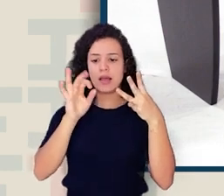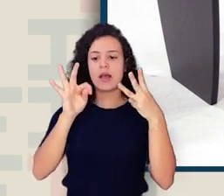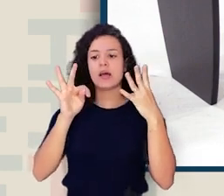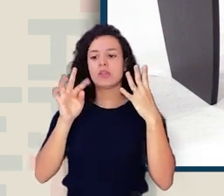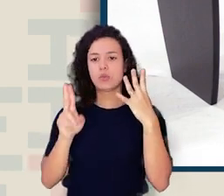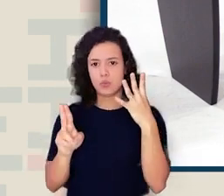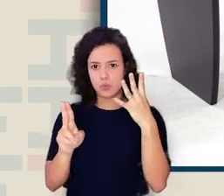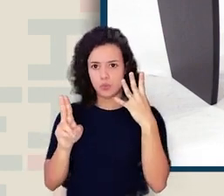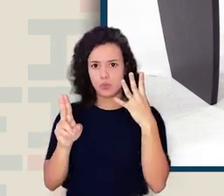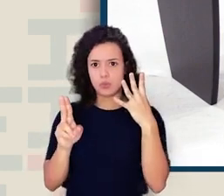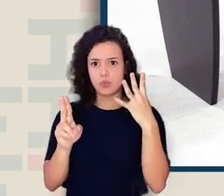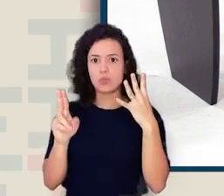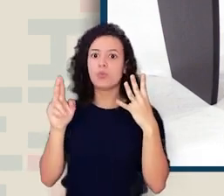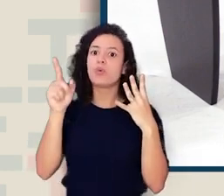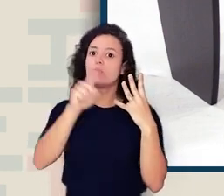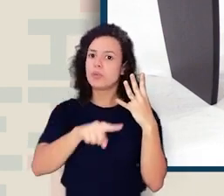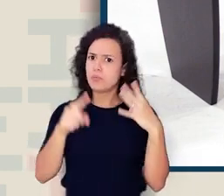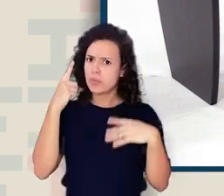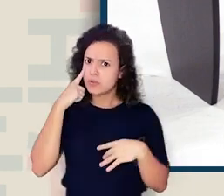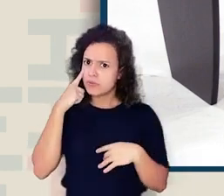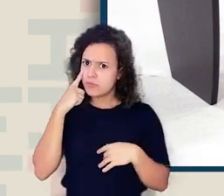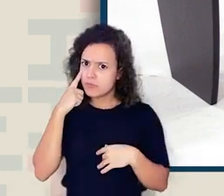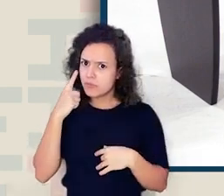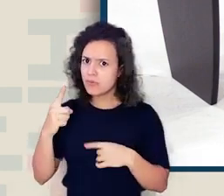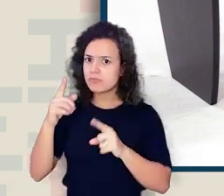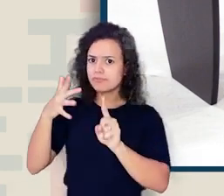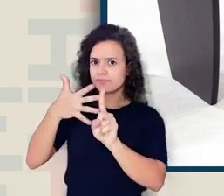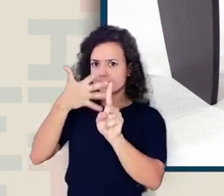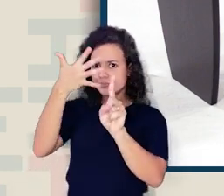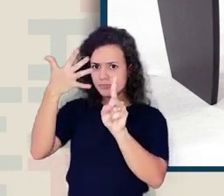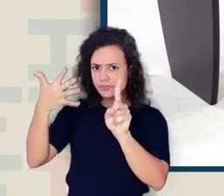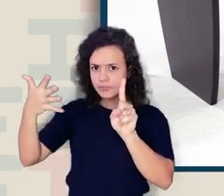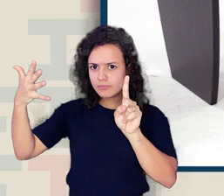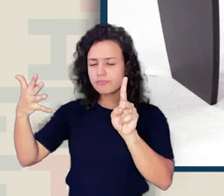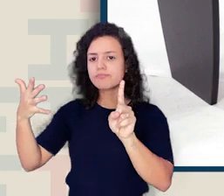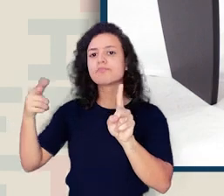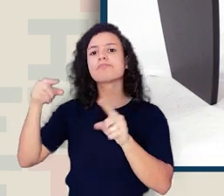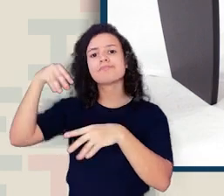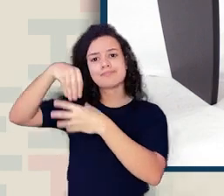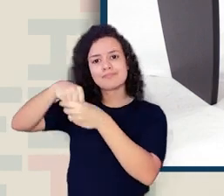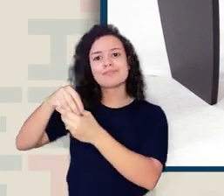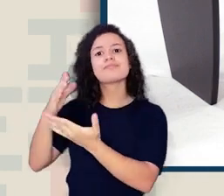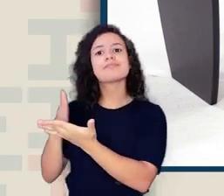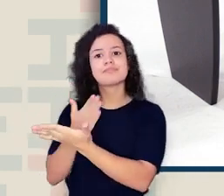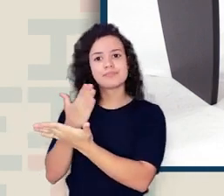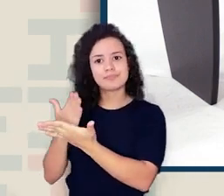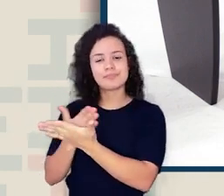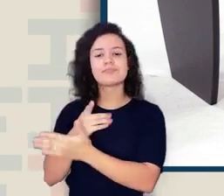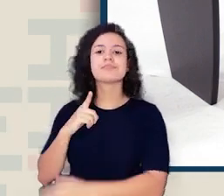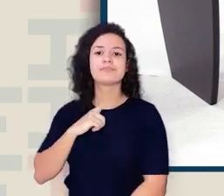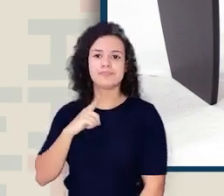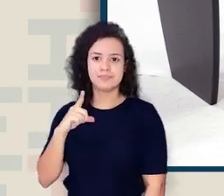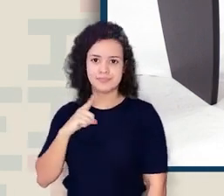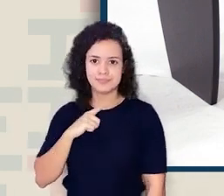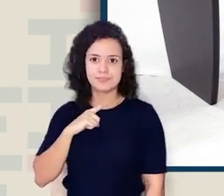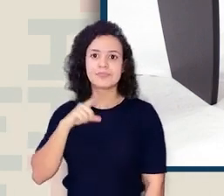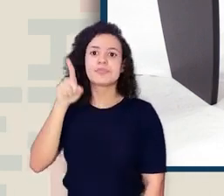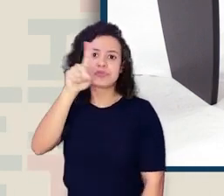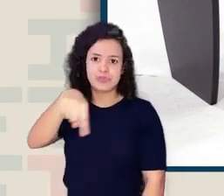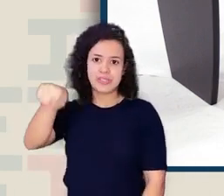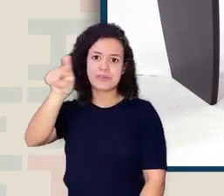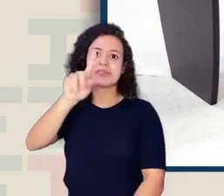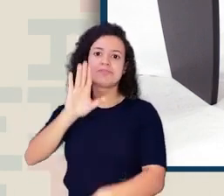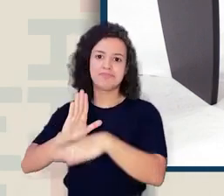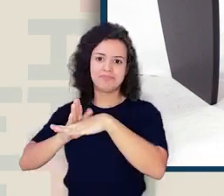Maracatu. Quem quiser também pode ir conferindo junto com a partitura, que está acessível no livro, no PDF,